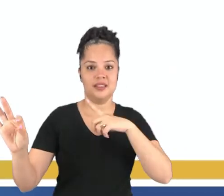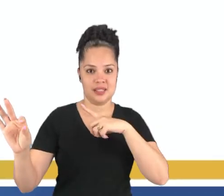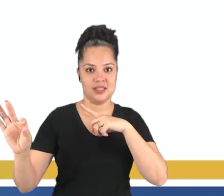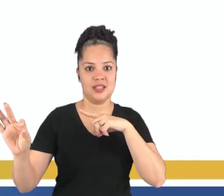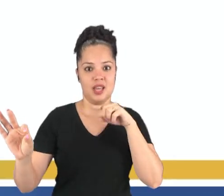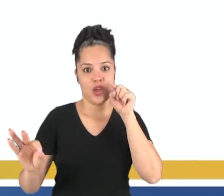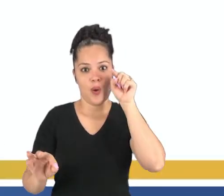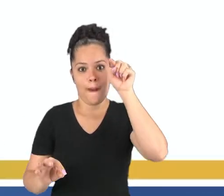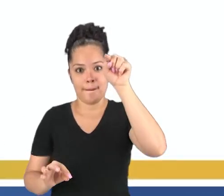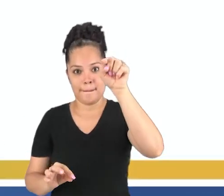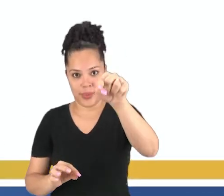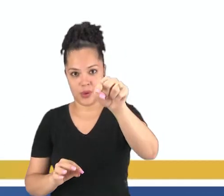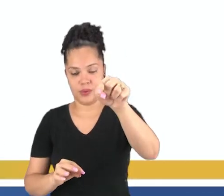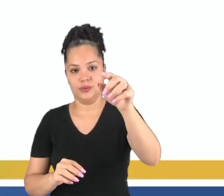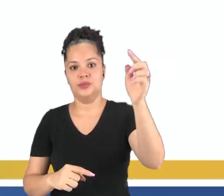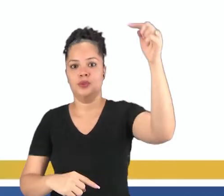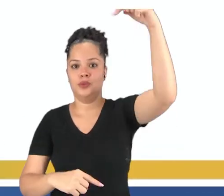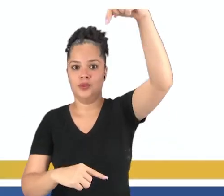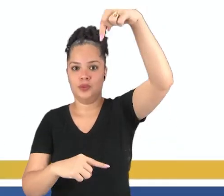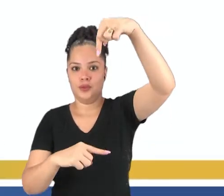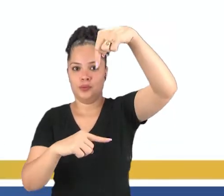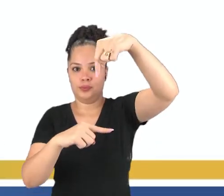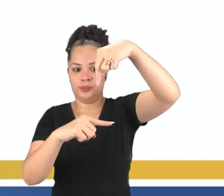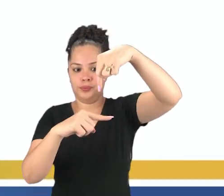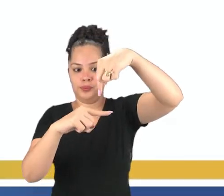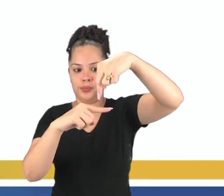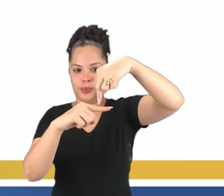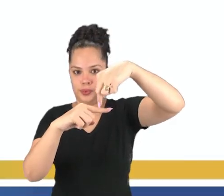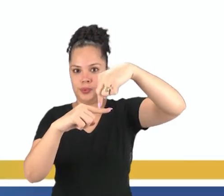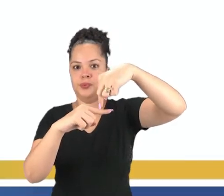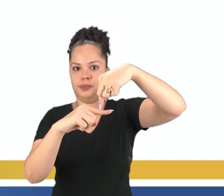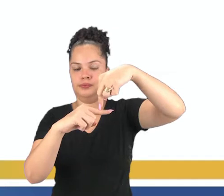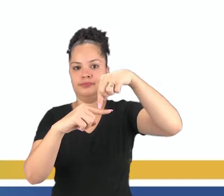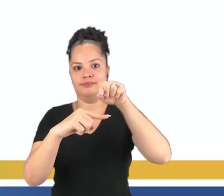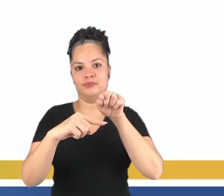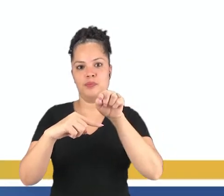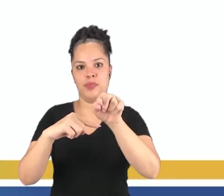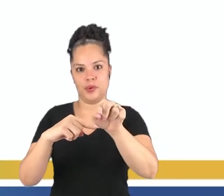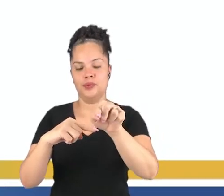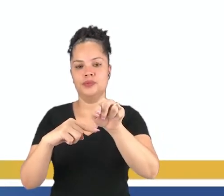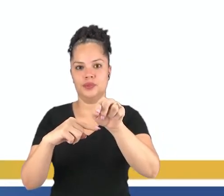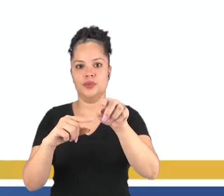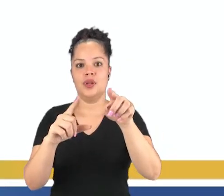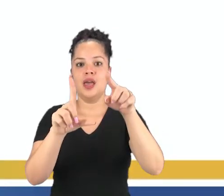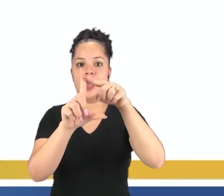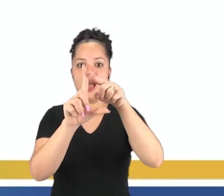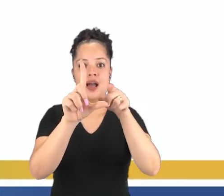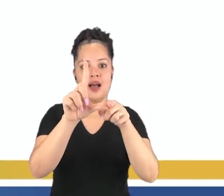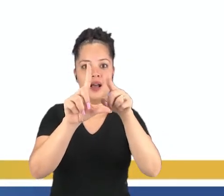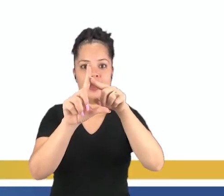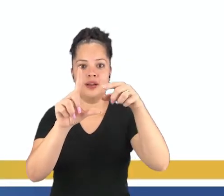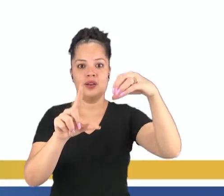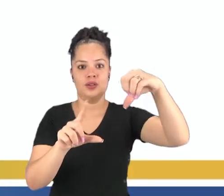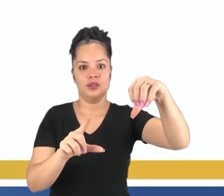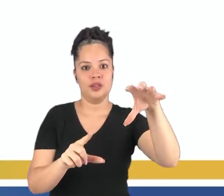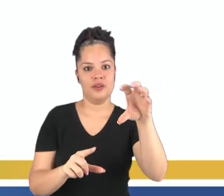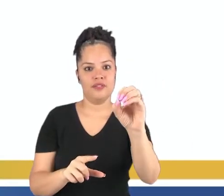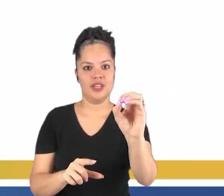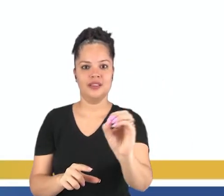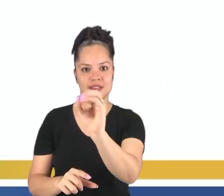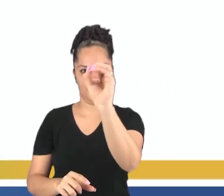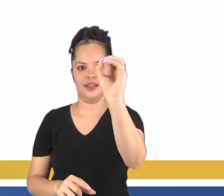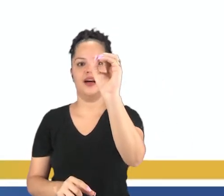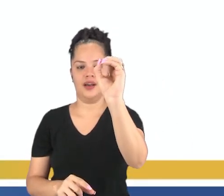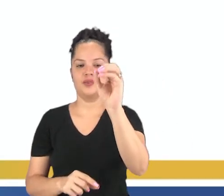que quando elas se tocam, elas formam ângulos retos, ou seja, ângulos de 90 graus, certo? Então, observe